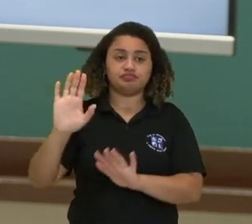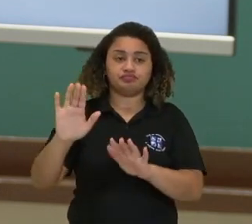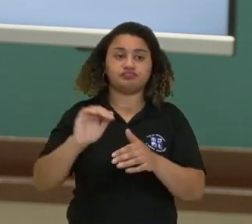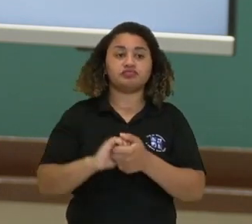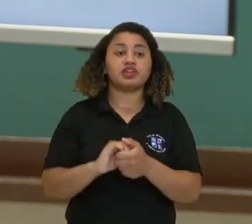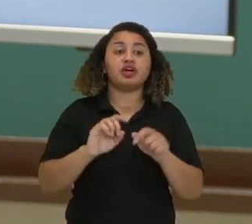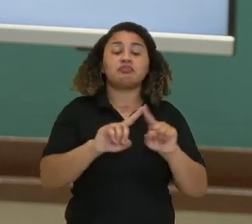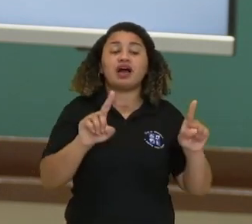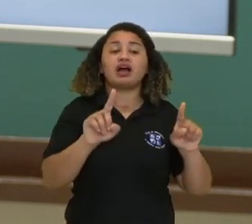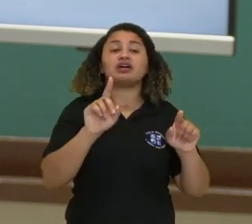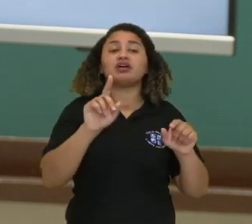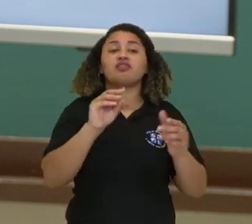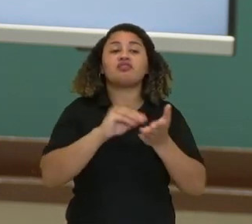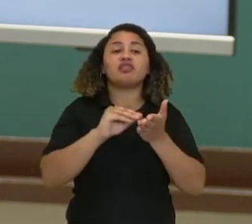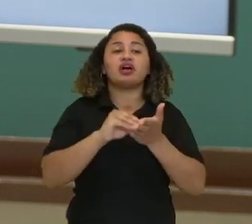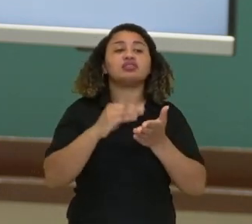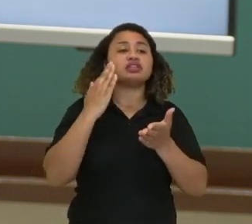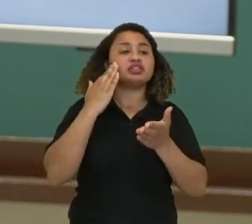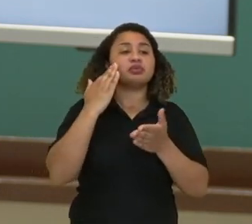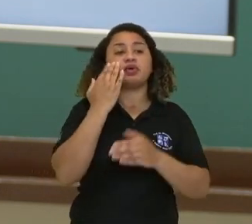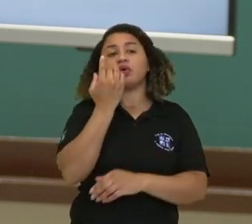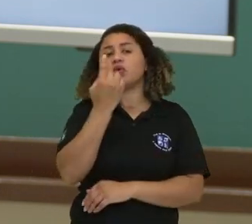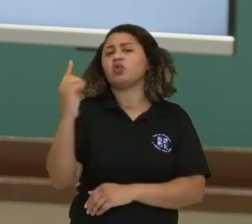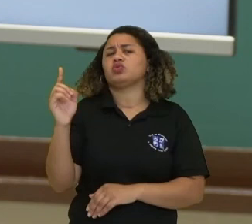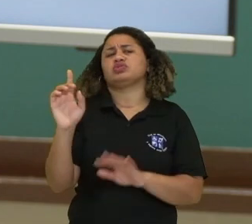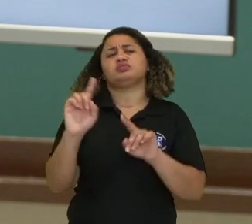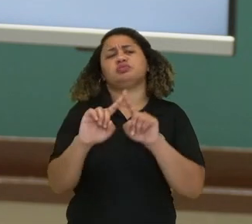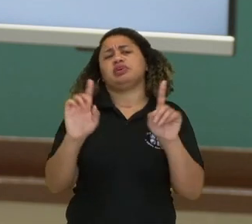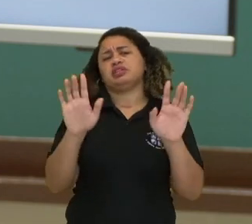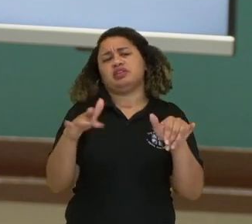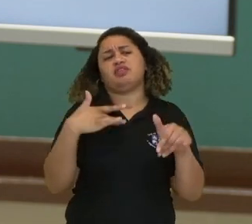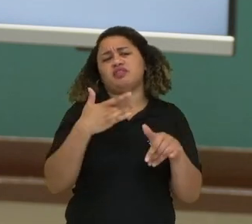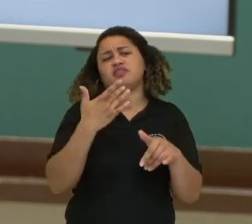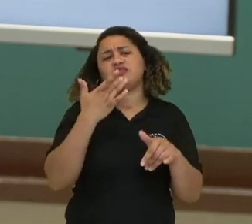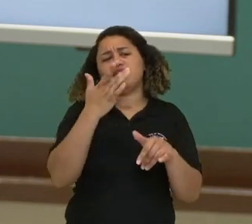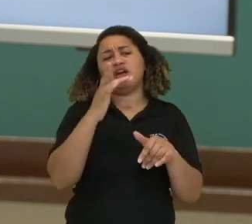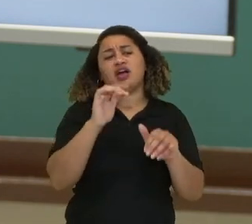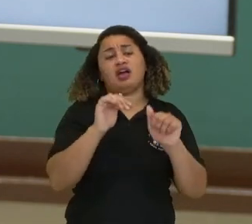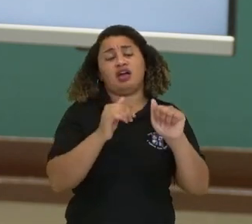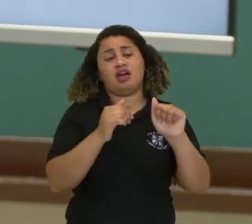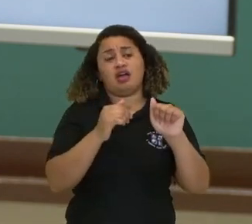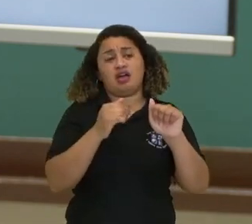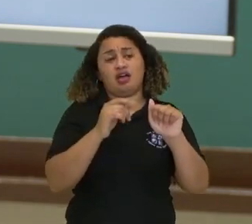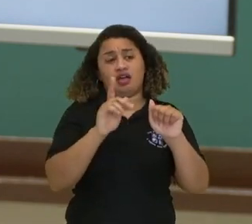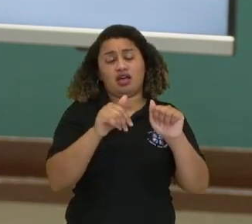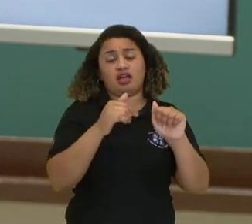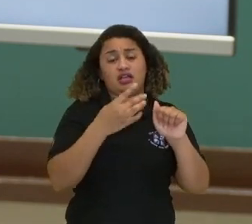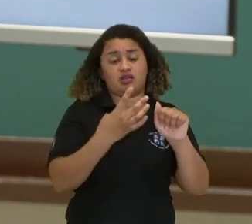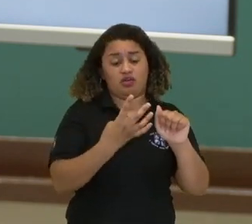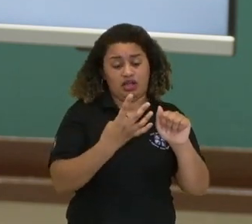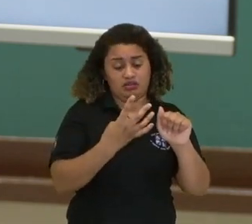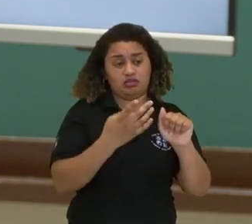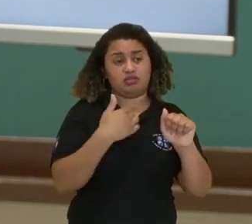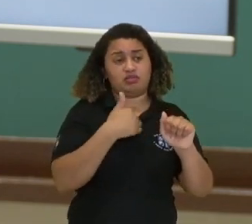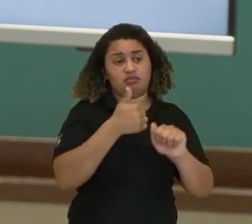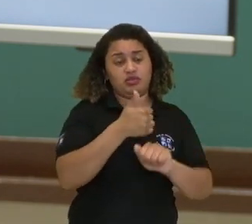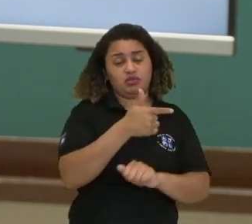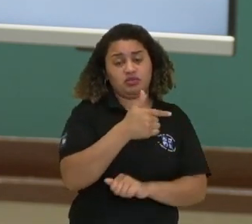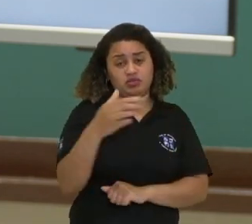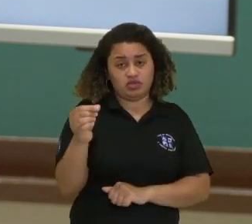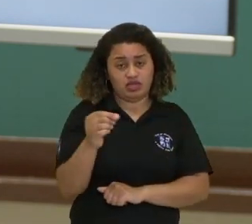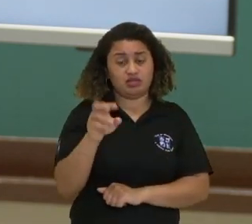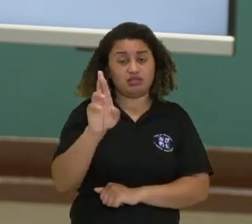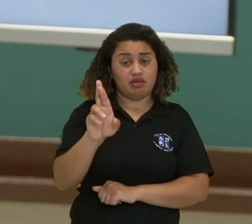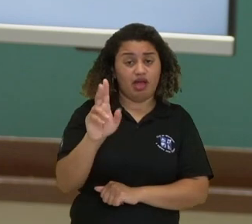Falta ainda descobrir o último termo. Mas é tão fácil, né, pessoal? Ó, a razão é 100. O A4